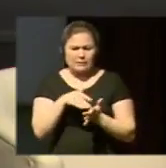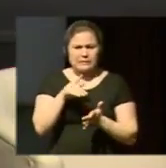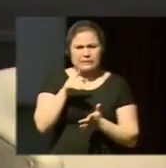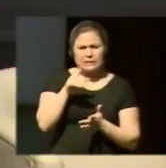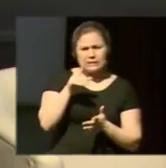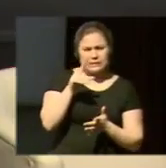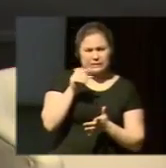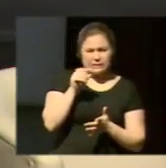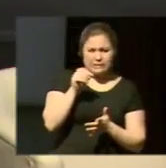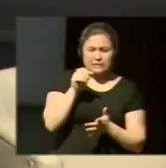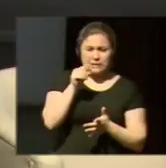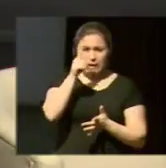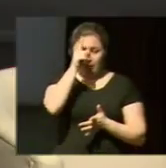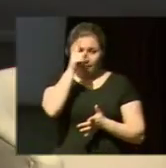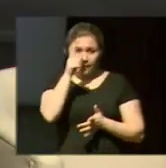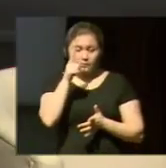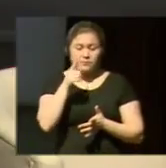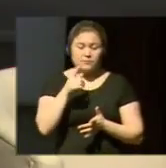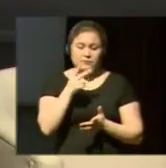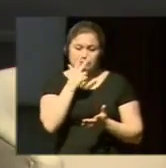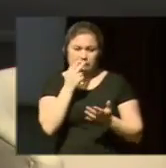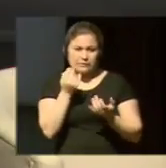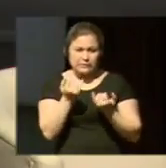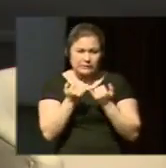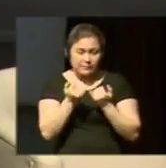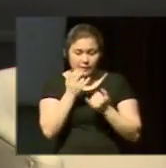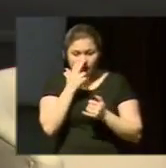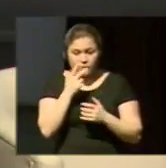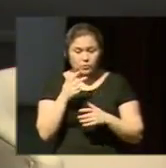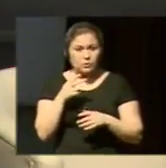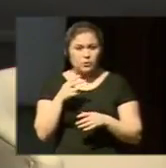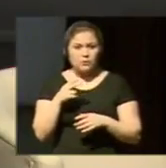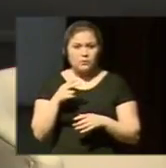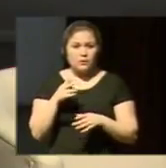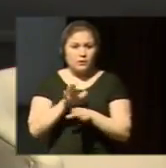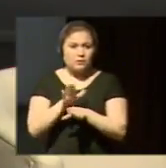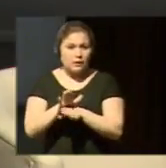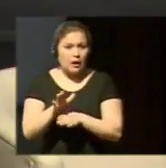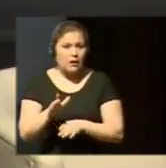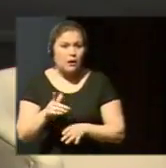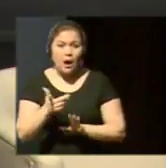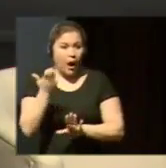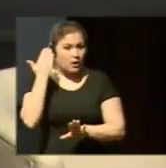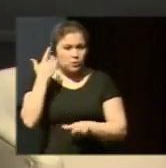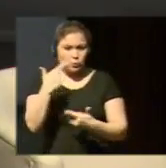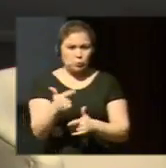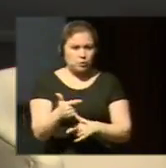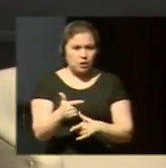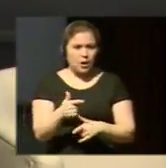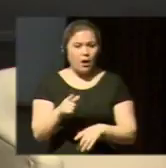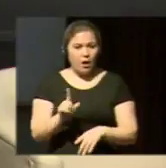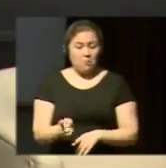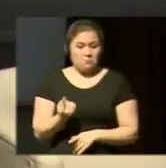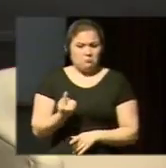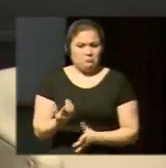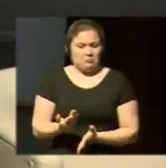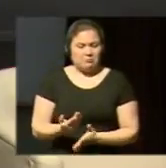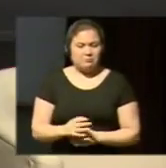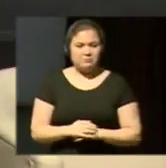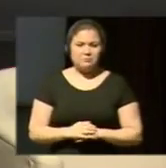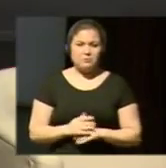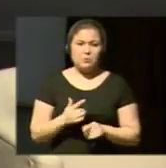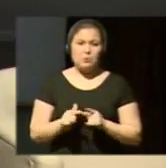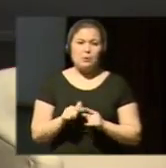Essa semelhante solidariedade nunca houve na Alemanha antes. Isso é um caso único. O problema é